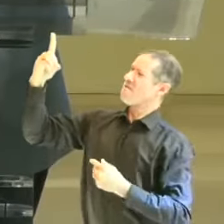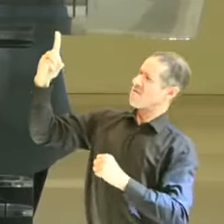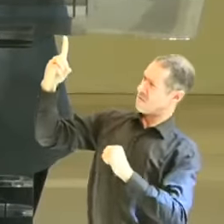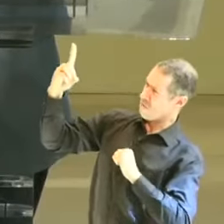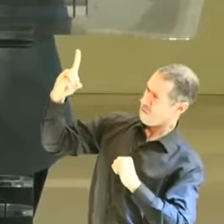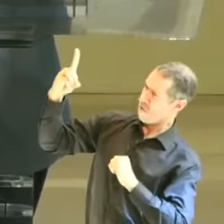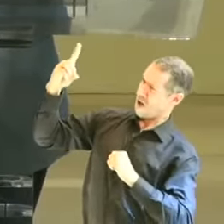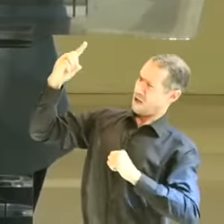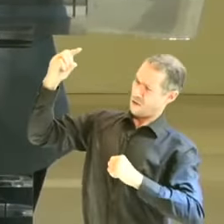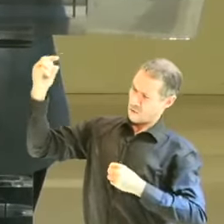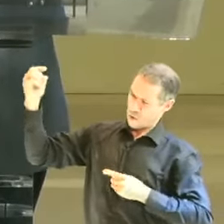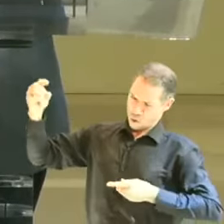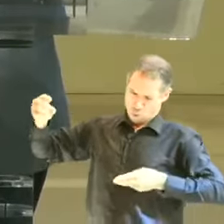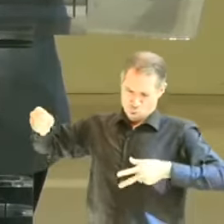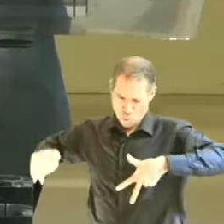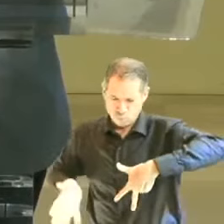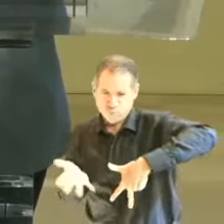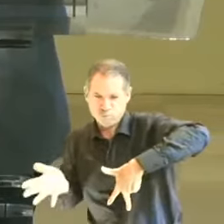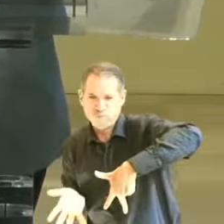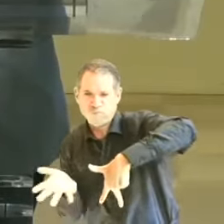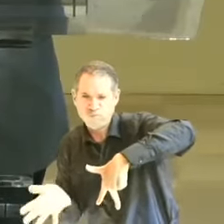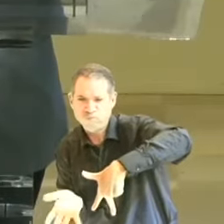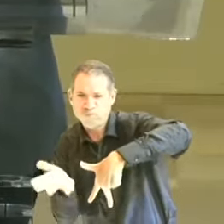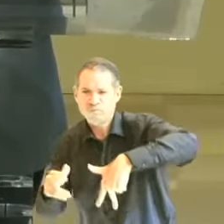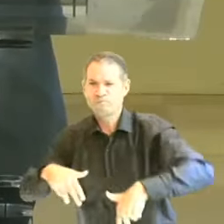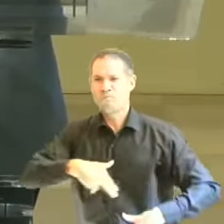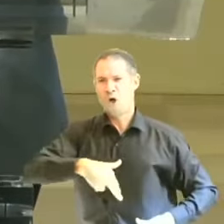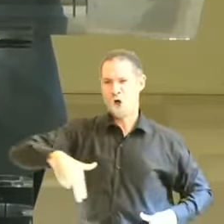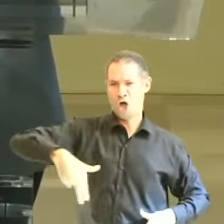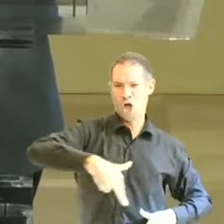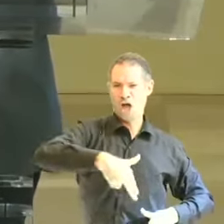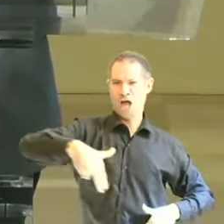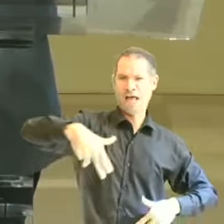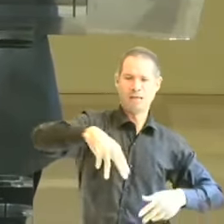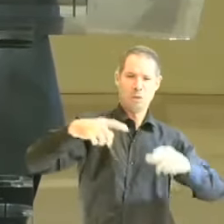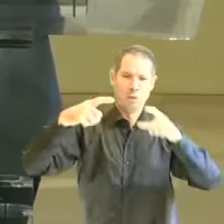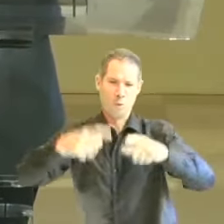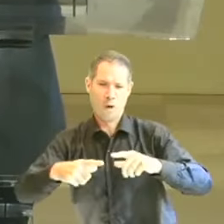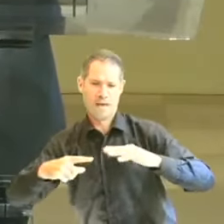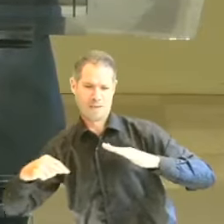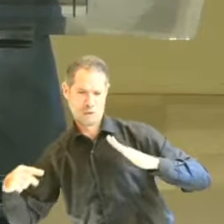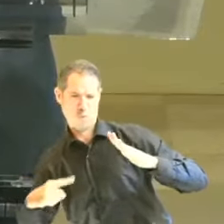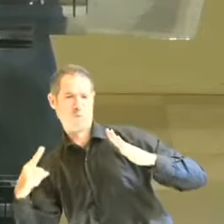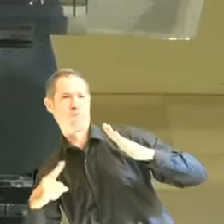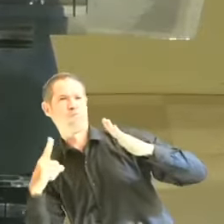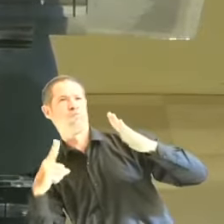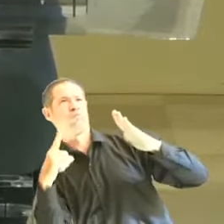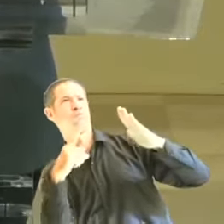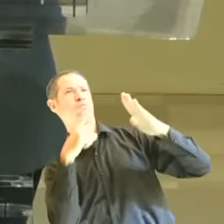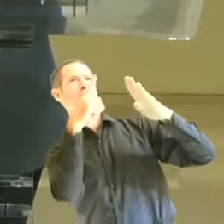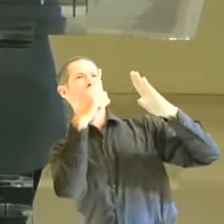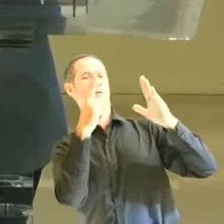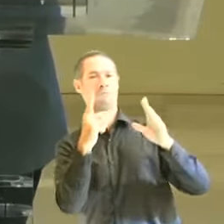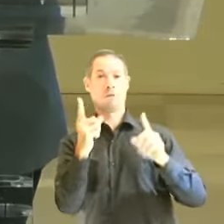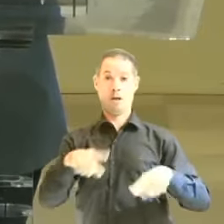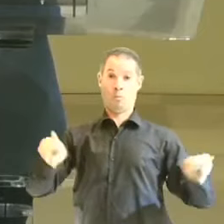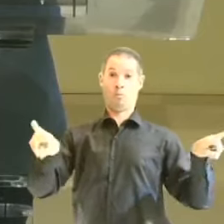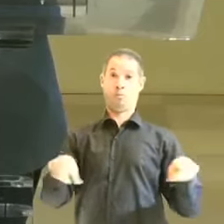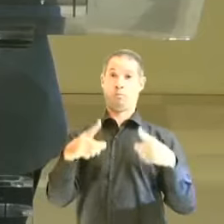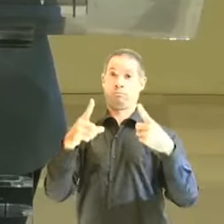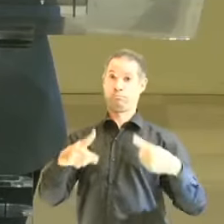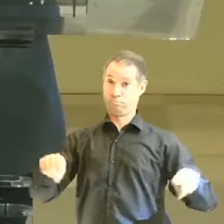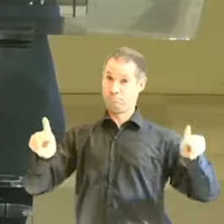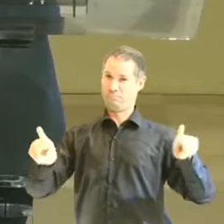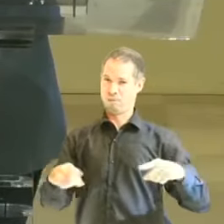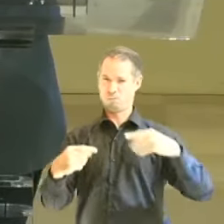meus pés como os do cervo, e faz-me andar em lugares altos, para o mestre de música, para